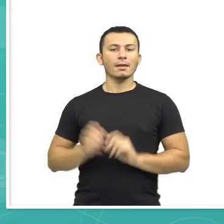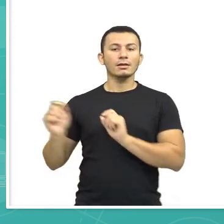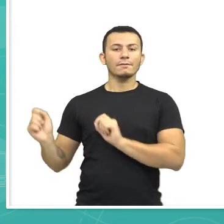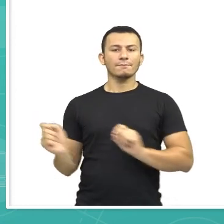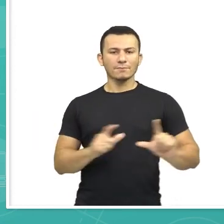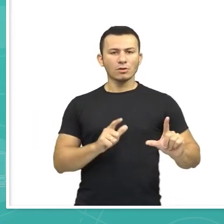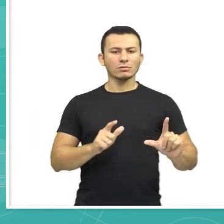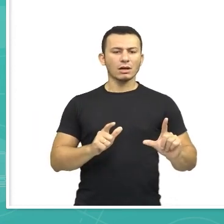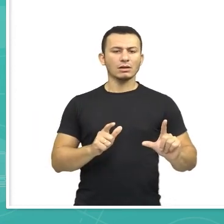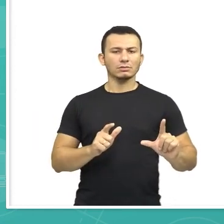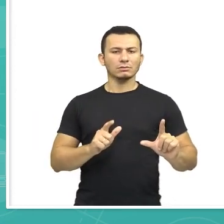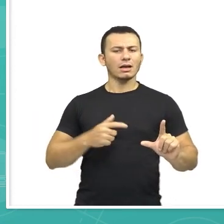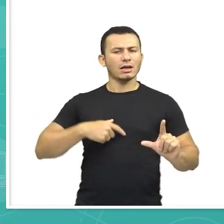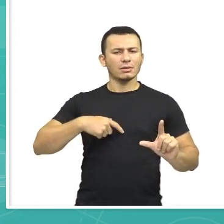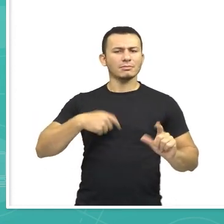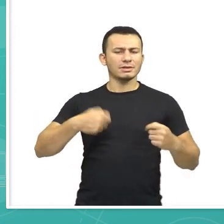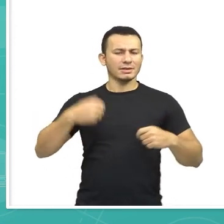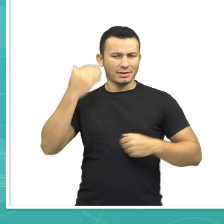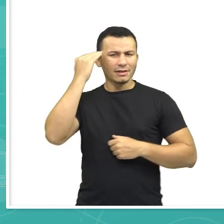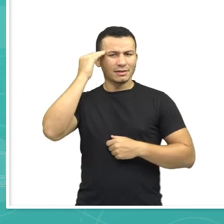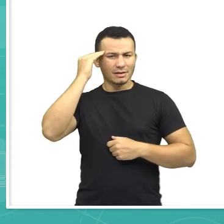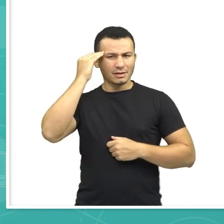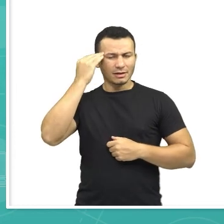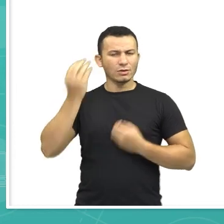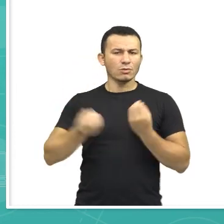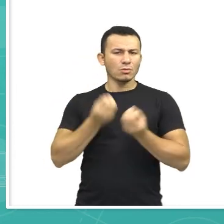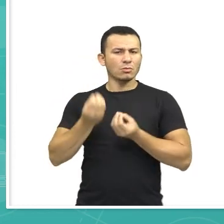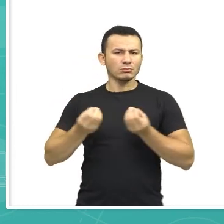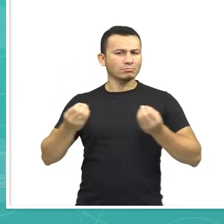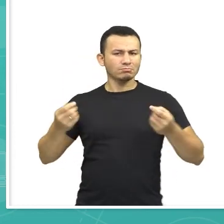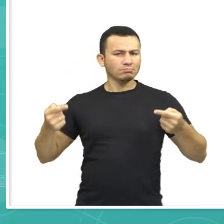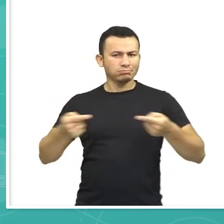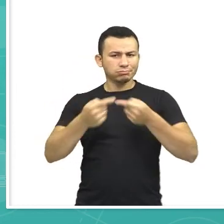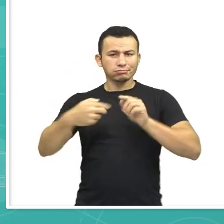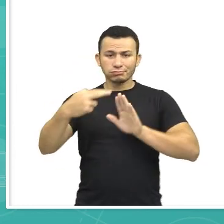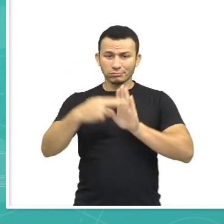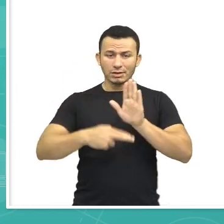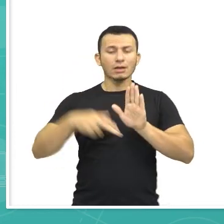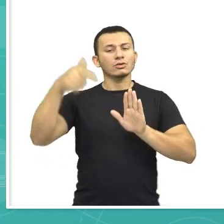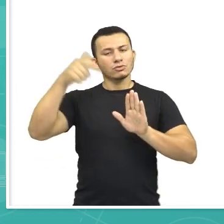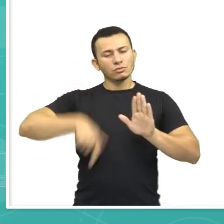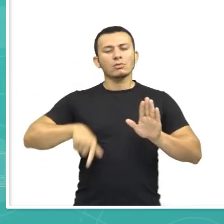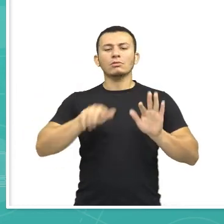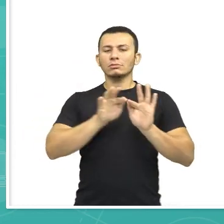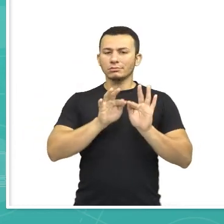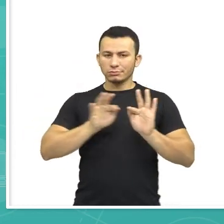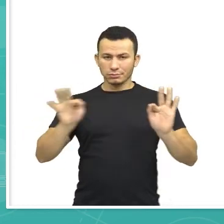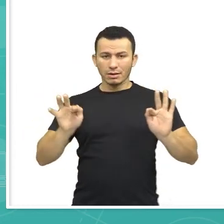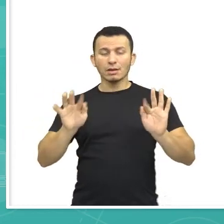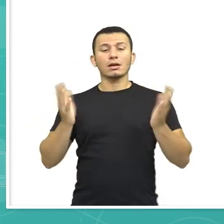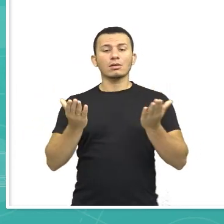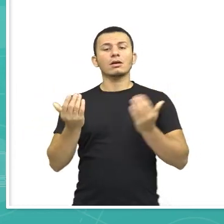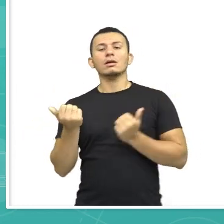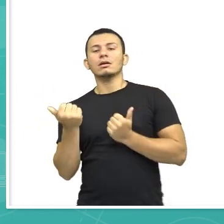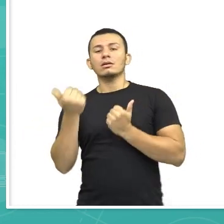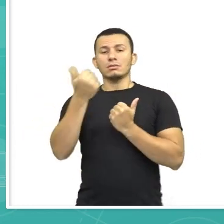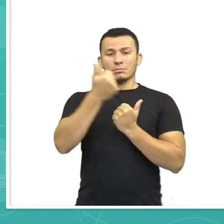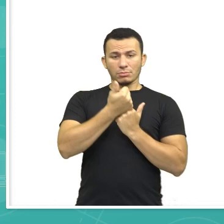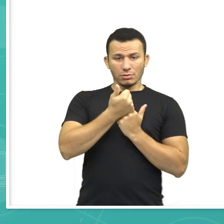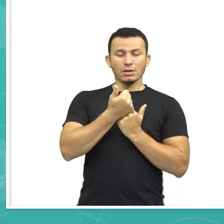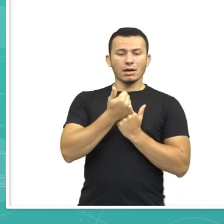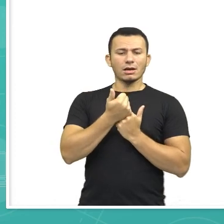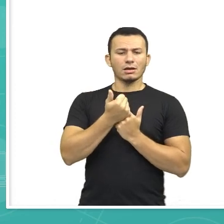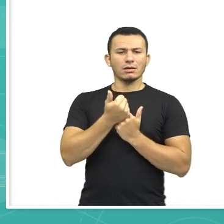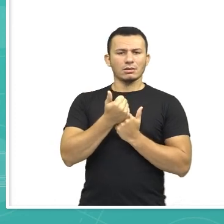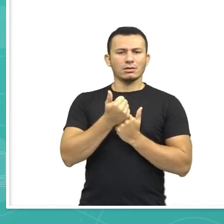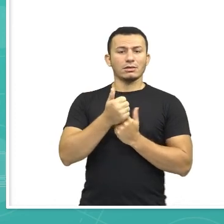Vamos retornar para nós compreendermos como funciona? Então, olha só, então, vamos reescrever as frases, substituindo as palavras